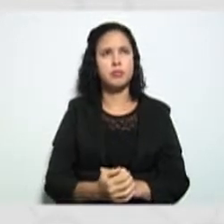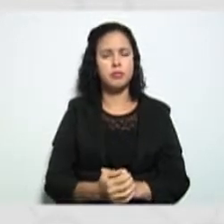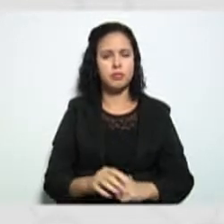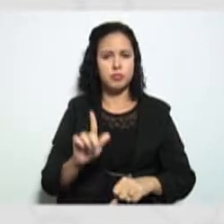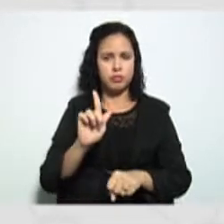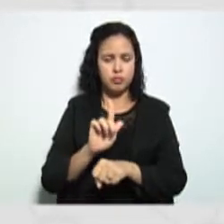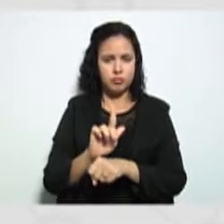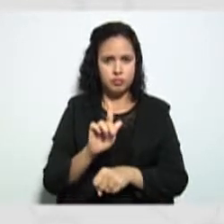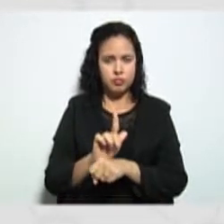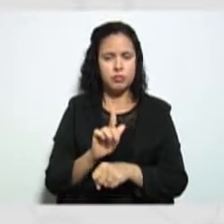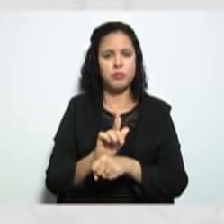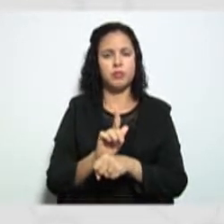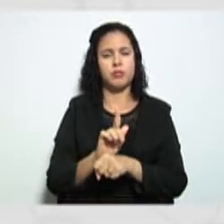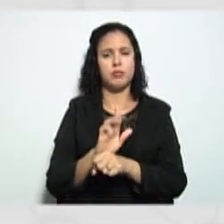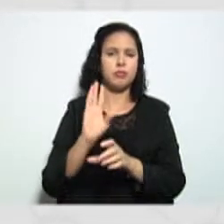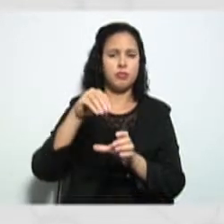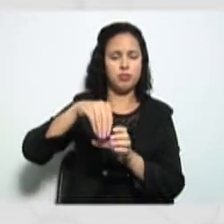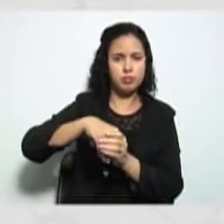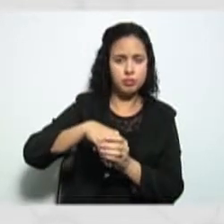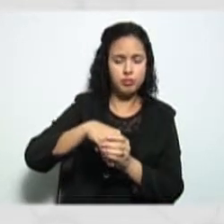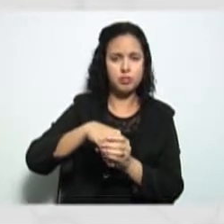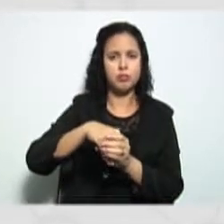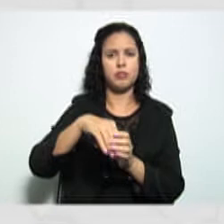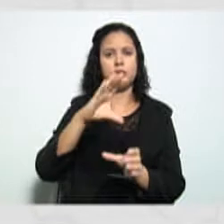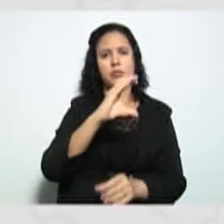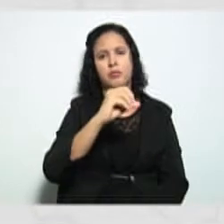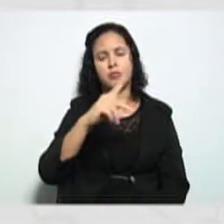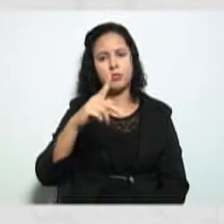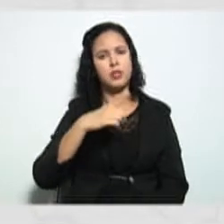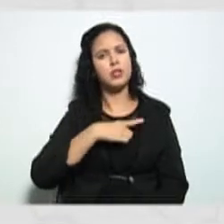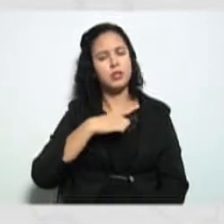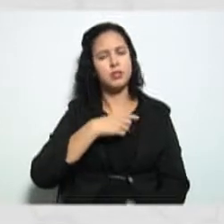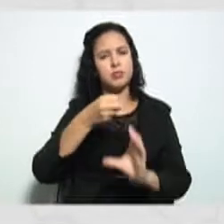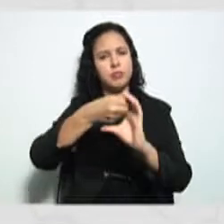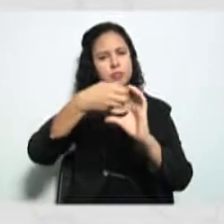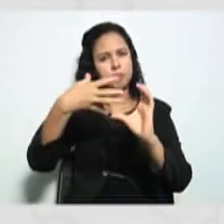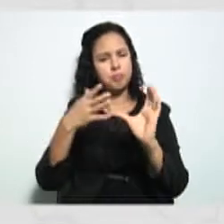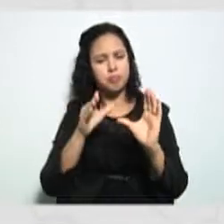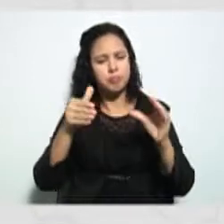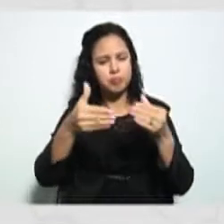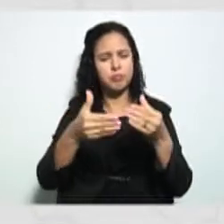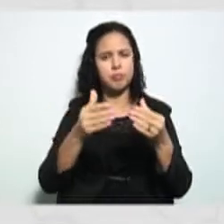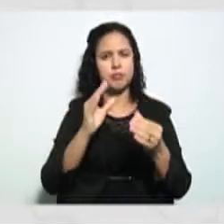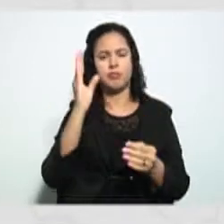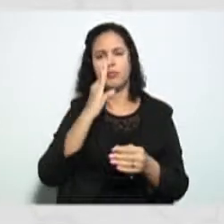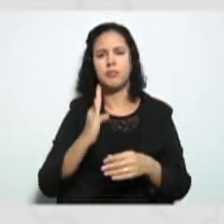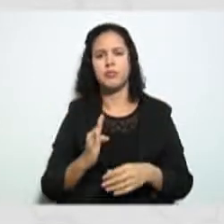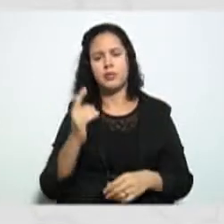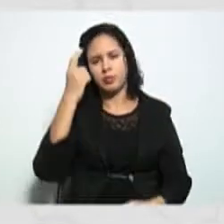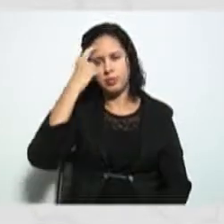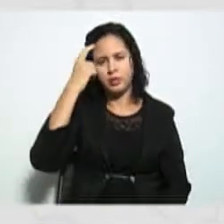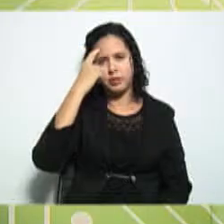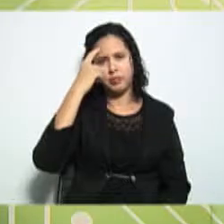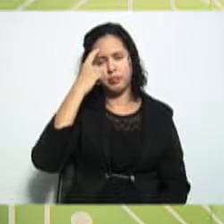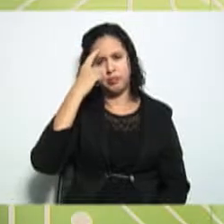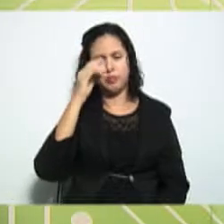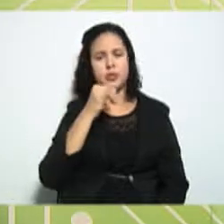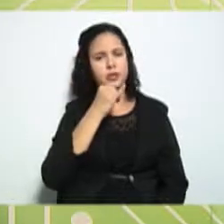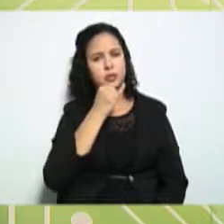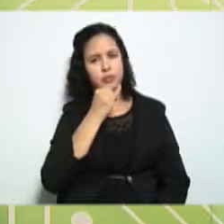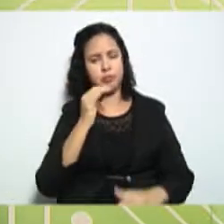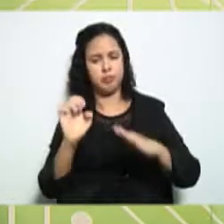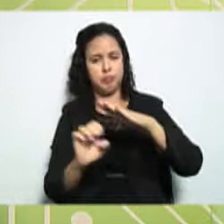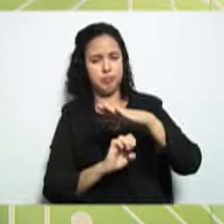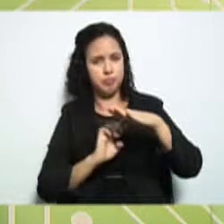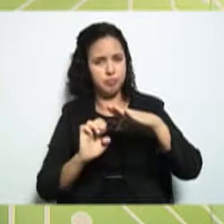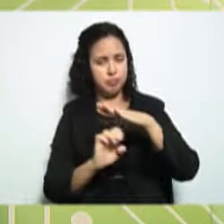uma cooperativa também, ela também tem suas características muito específicas aqui no Brasil. Se a gente pensa, às vezes, numa empresa privada, muitas vezes a gestão